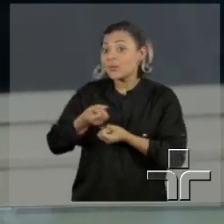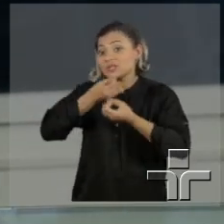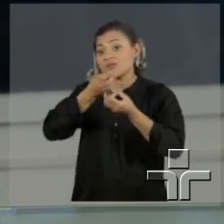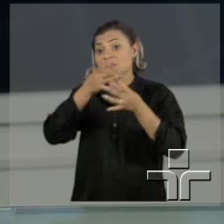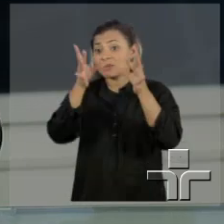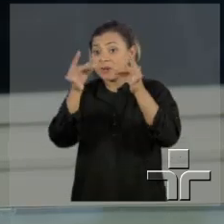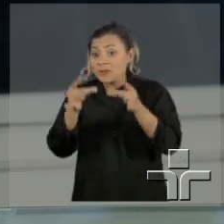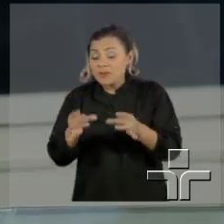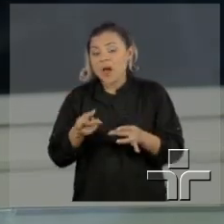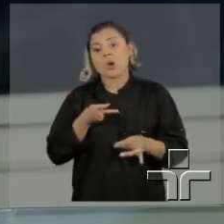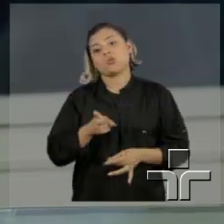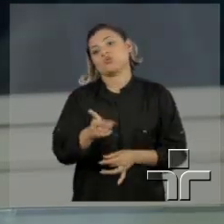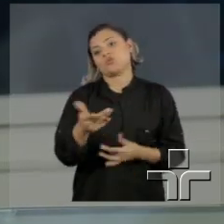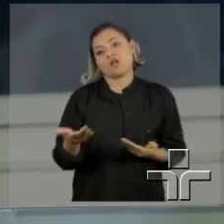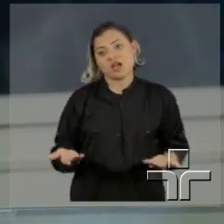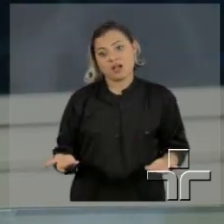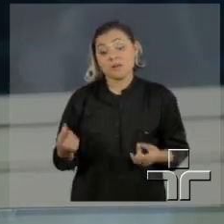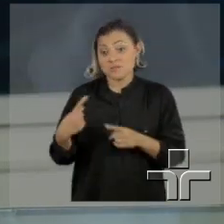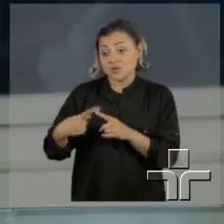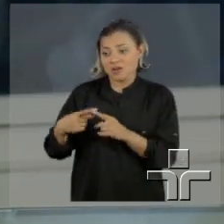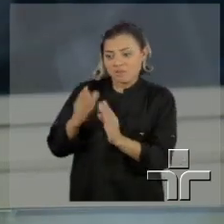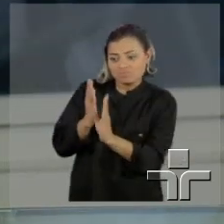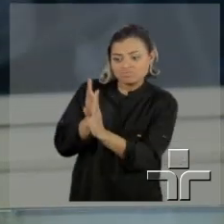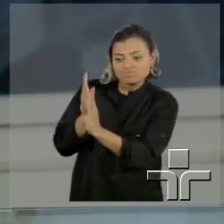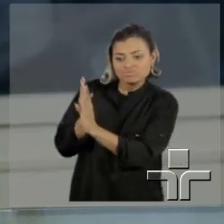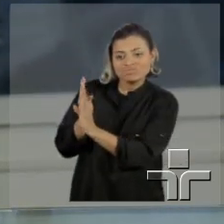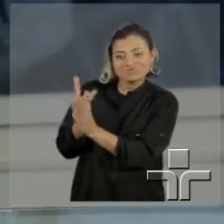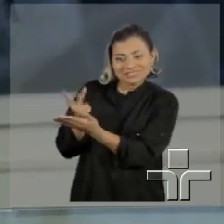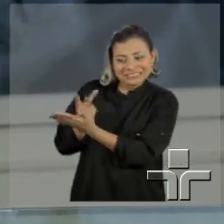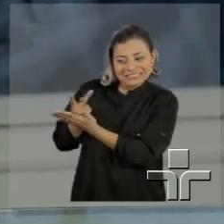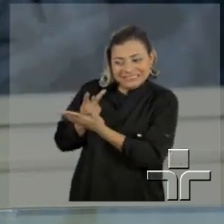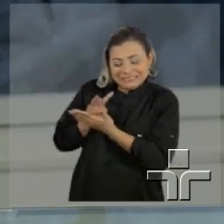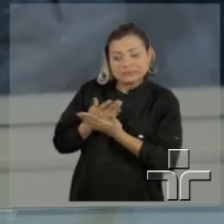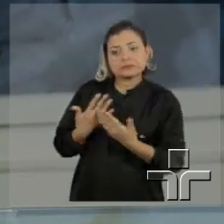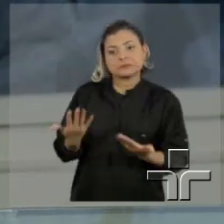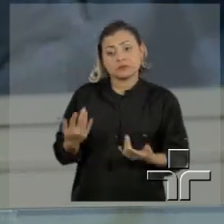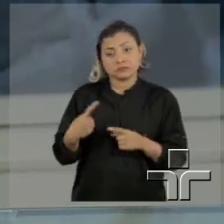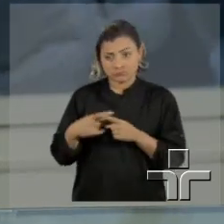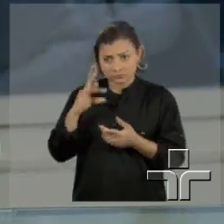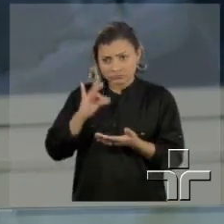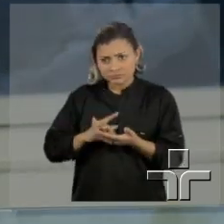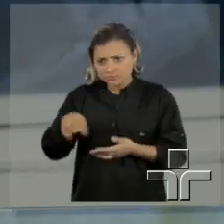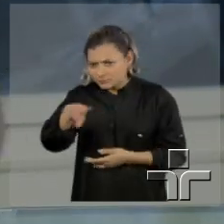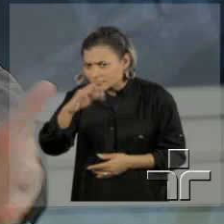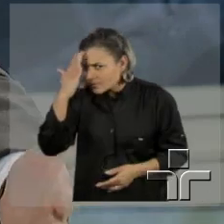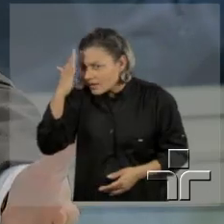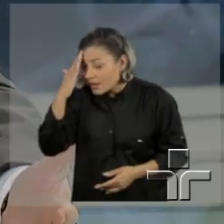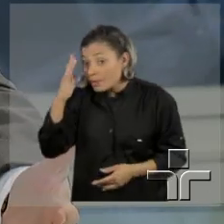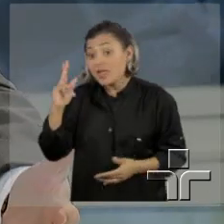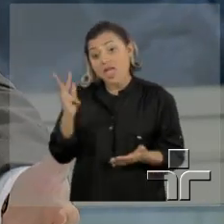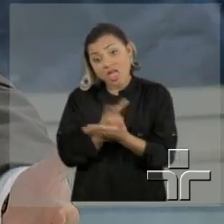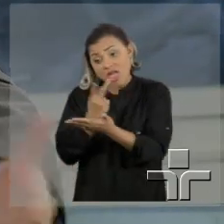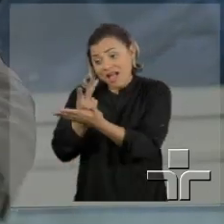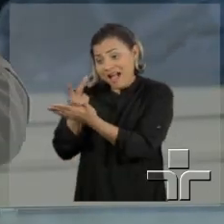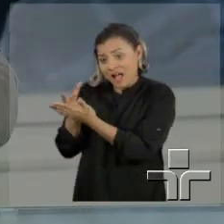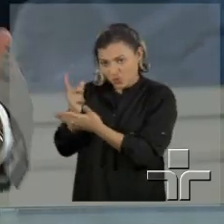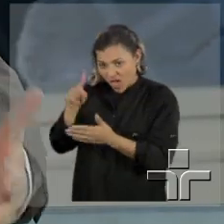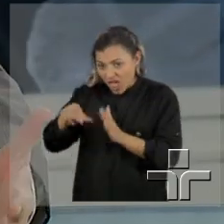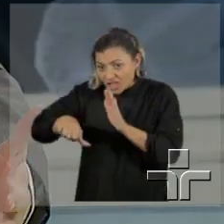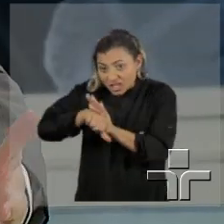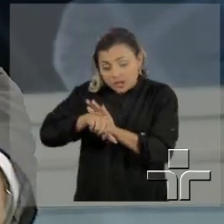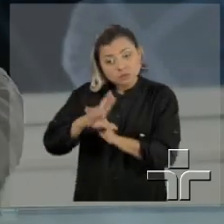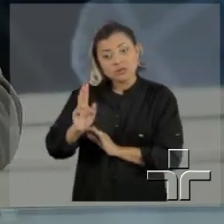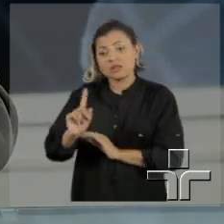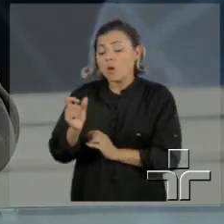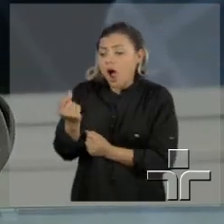por acaso, encontrados com alguma irregularidade. Porque vale ressaltar, a irregularidade necessariamente não é um crime, pode ser